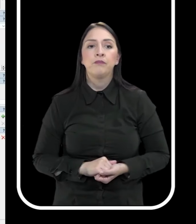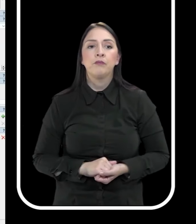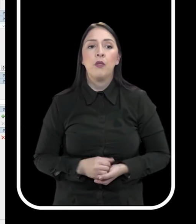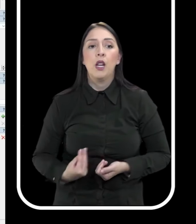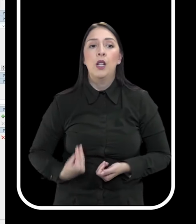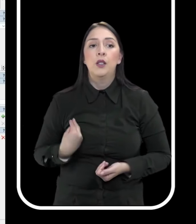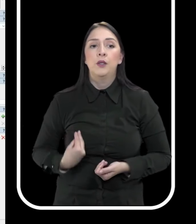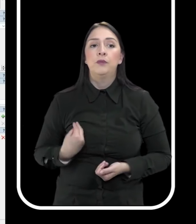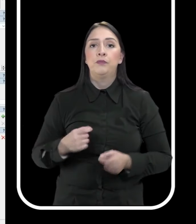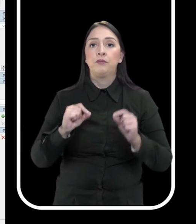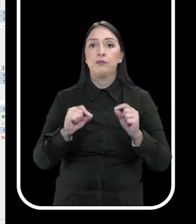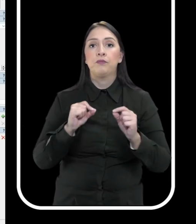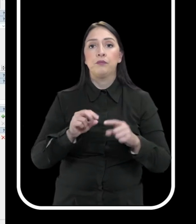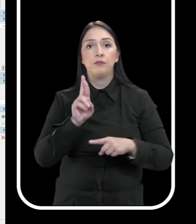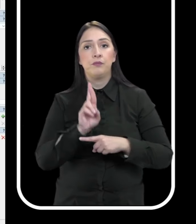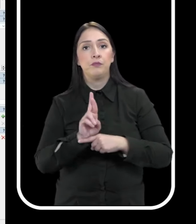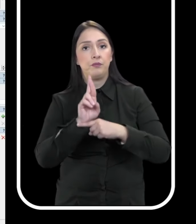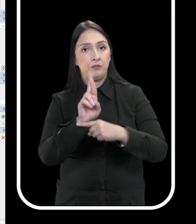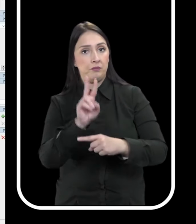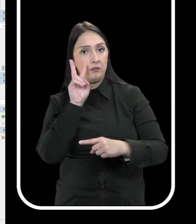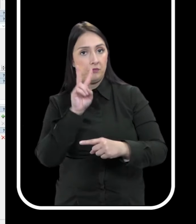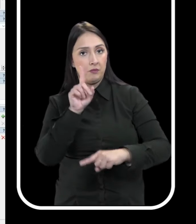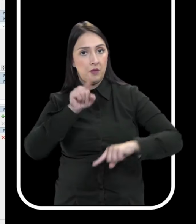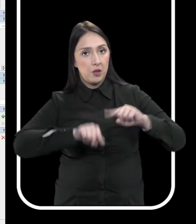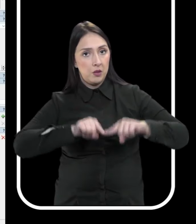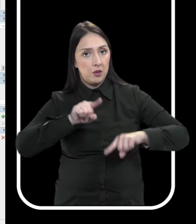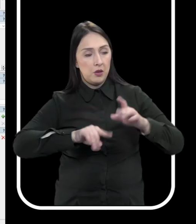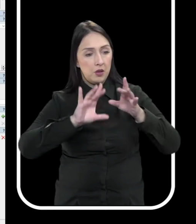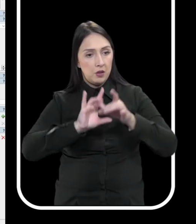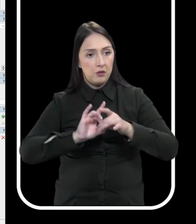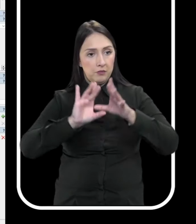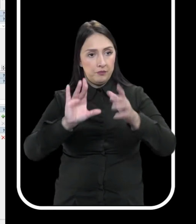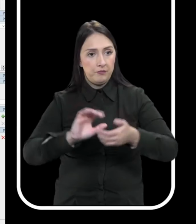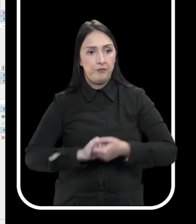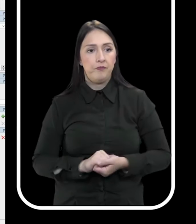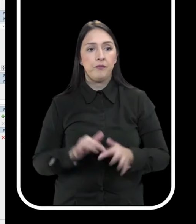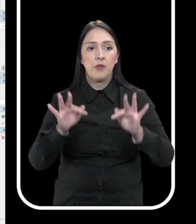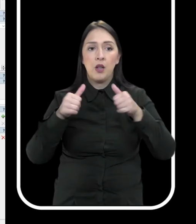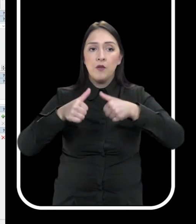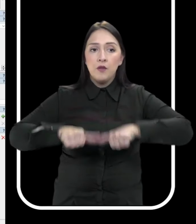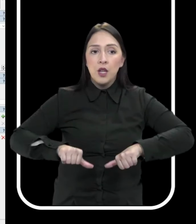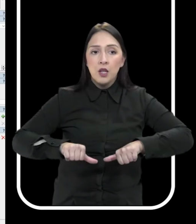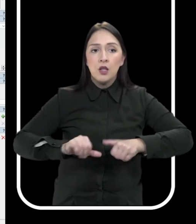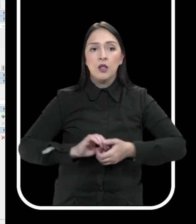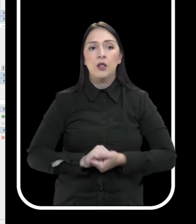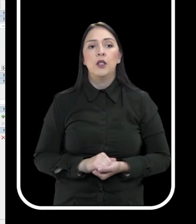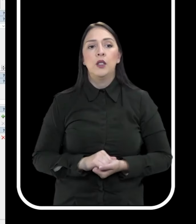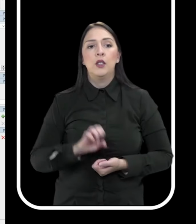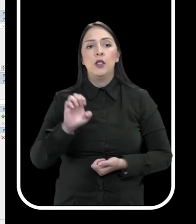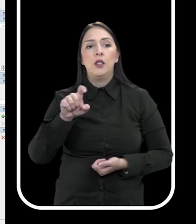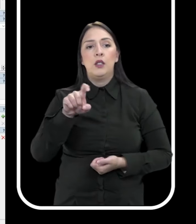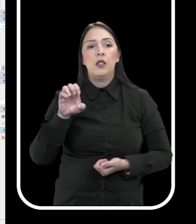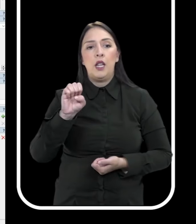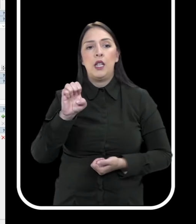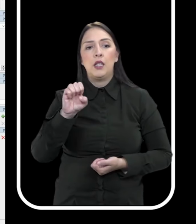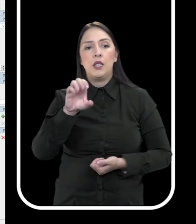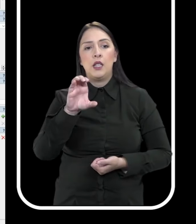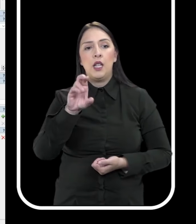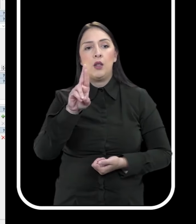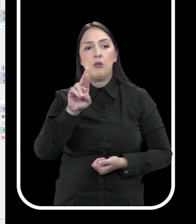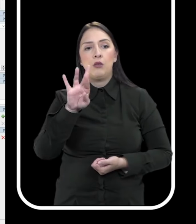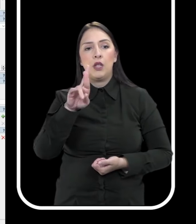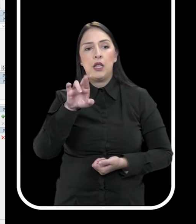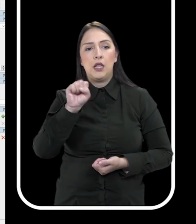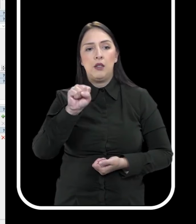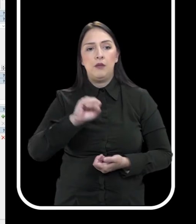essa tela inicial existem aqui os recursos, né? São recursos chamados de recursos fixos e taxes. Então,